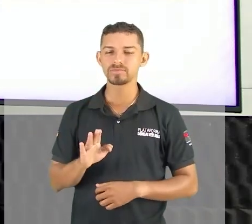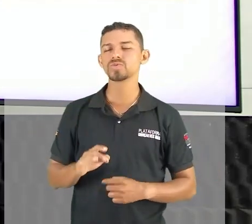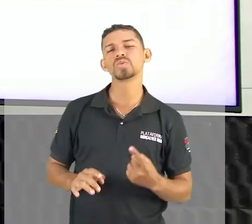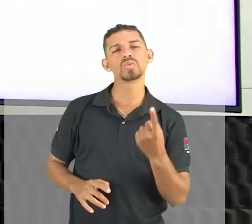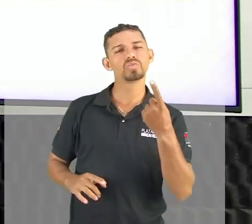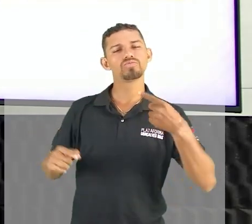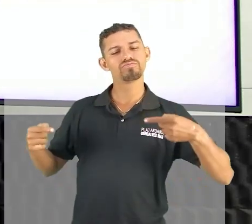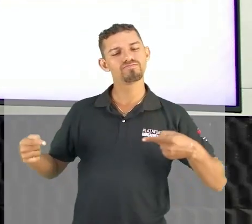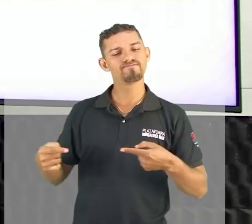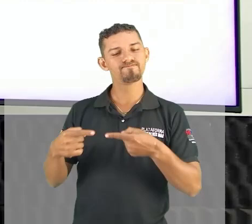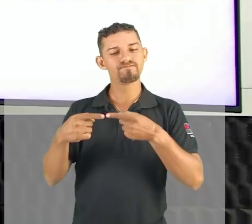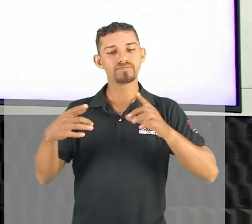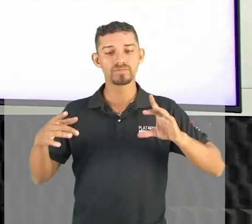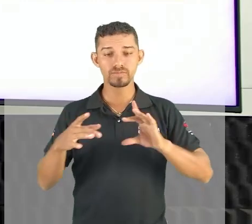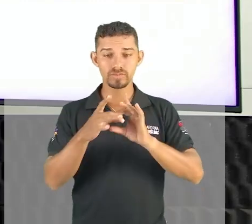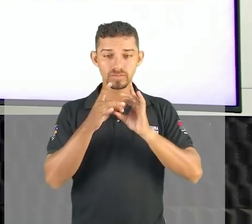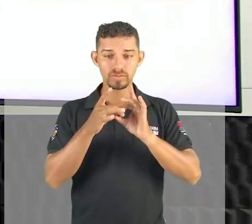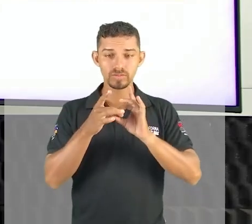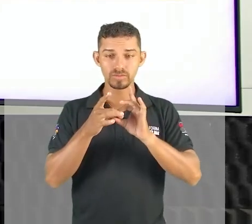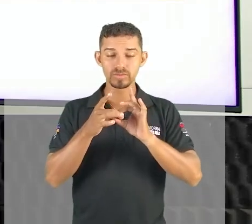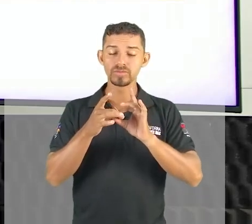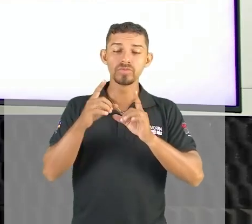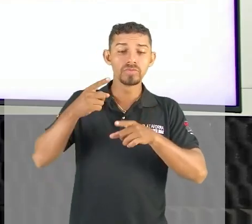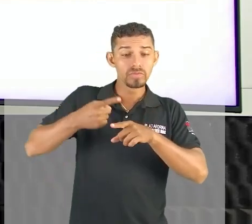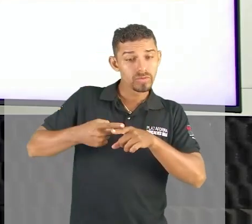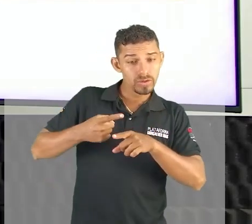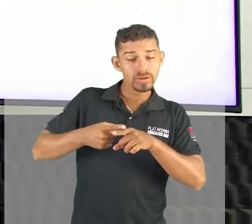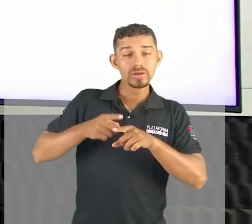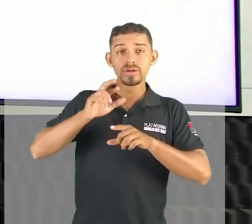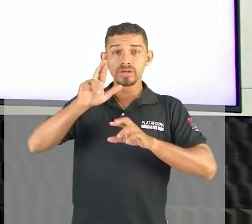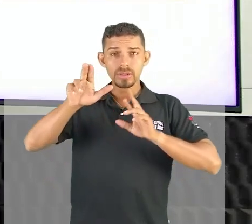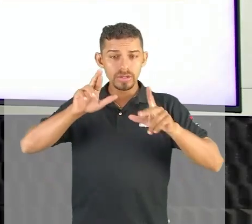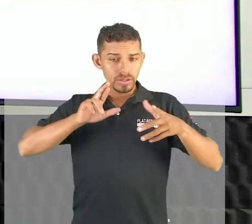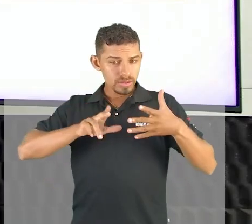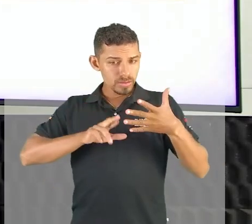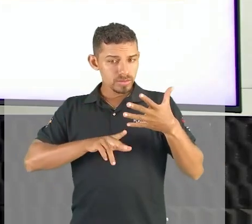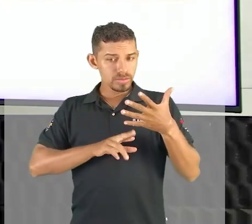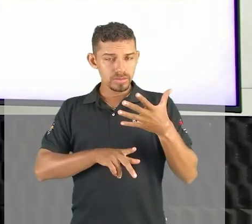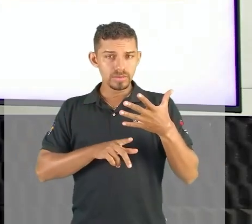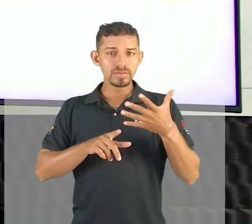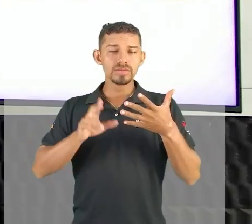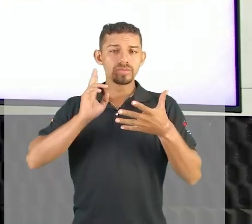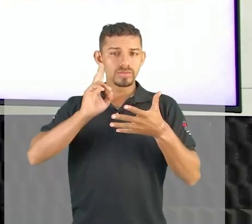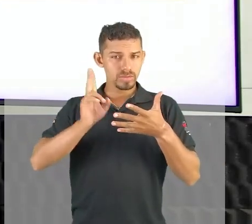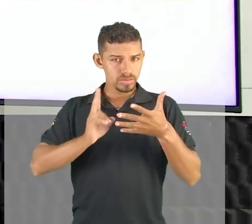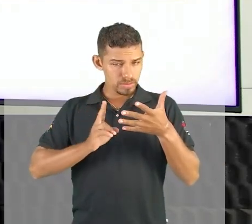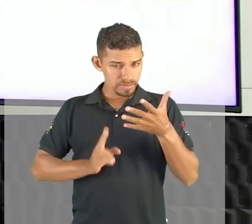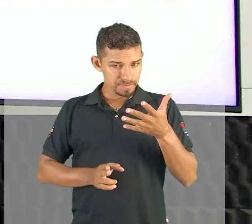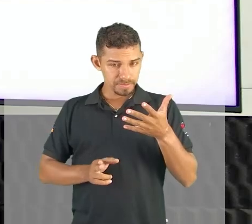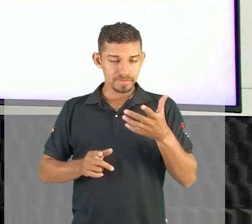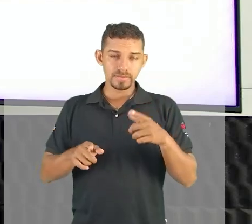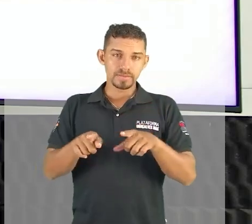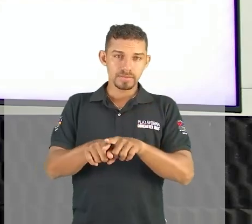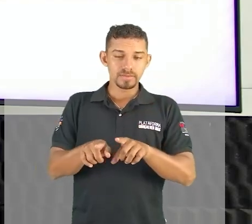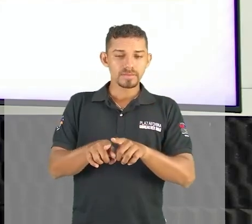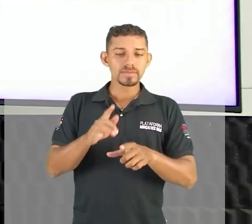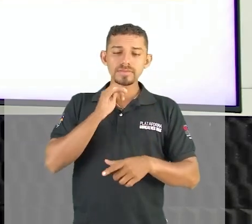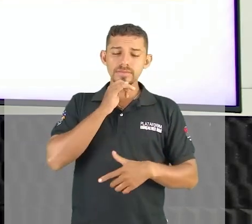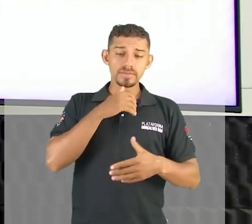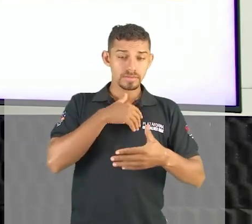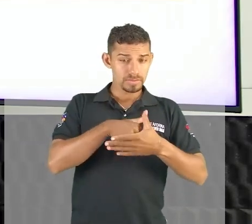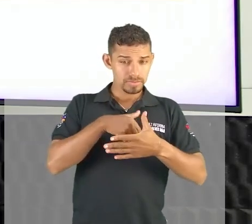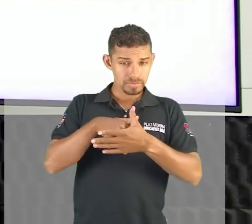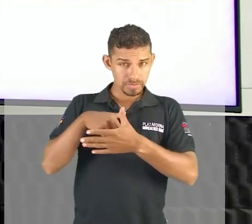a única que tá eh relacionado ao porquê né desses diferentes nomes né O que sintetiza quando a gente tem eh a partida do